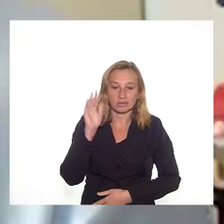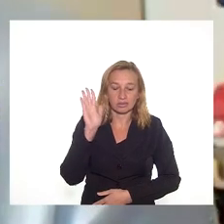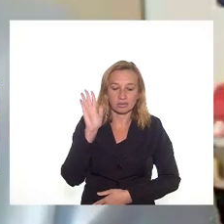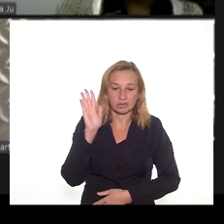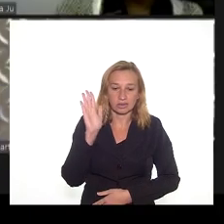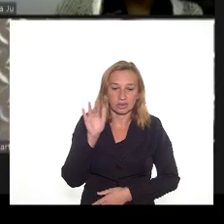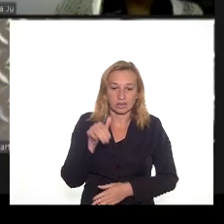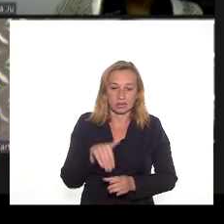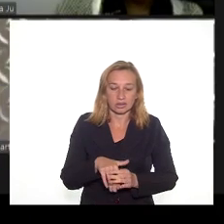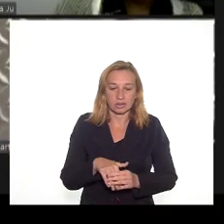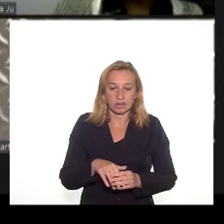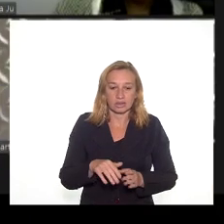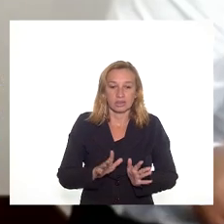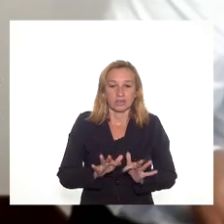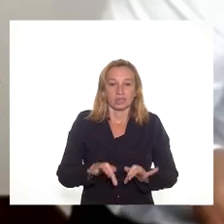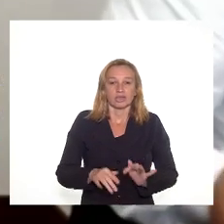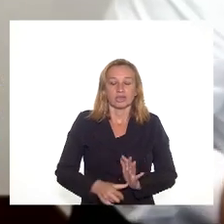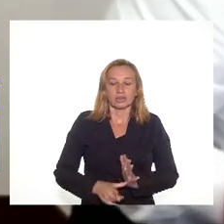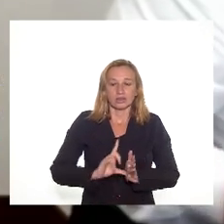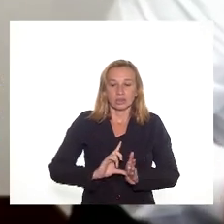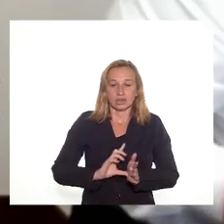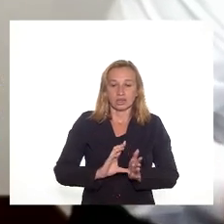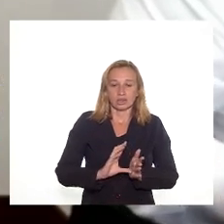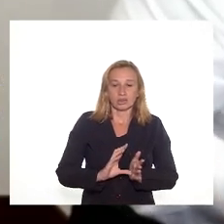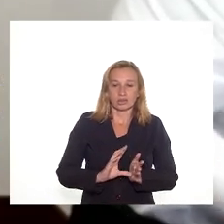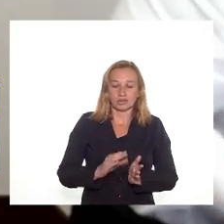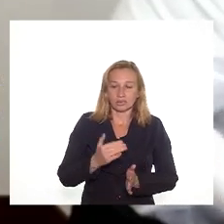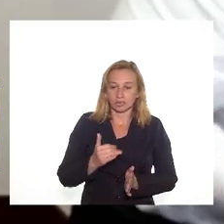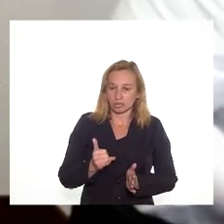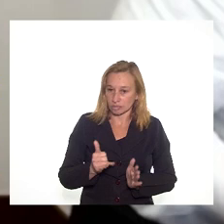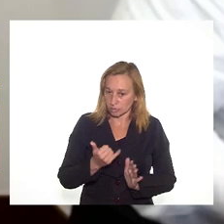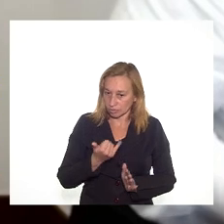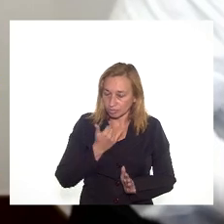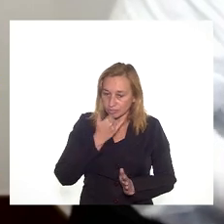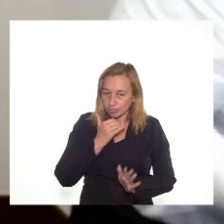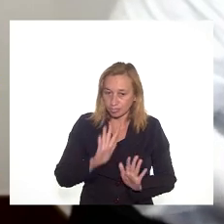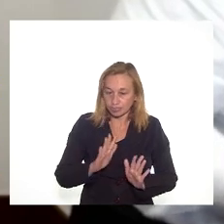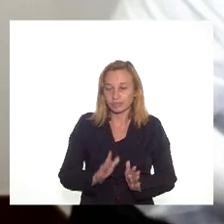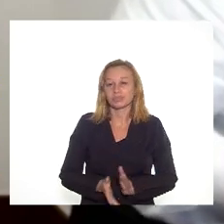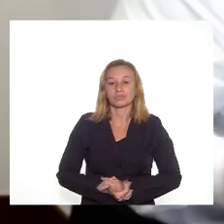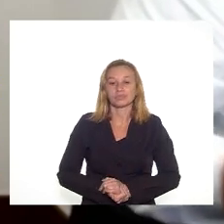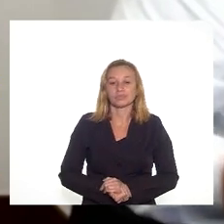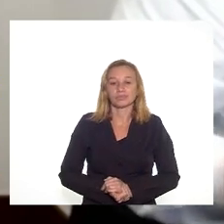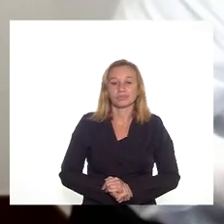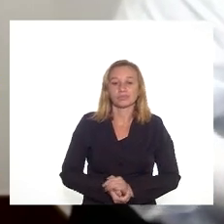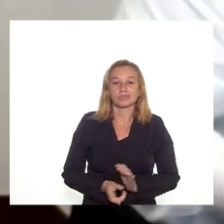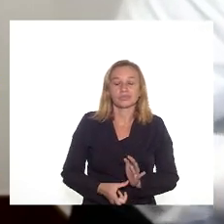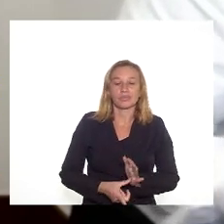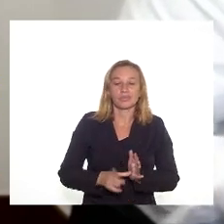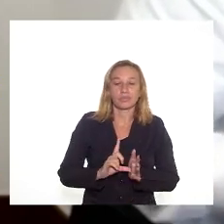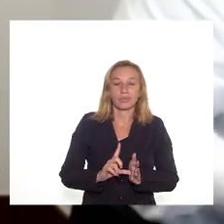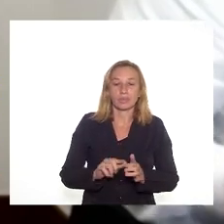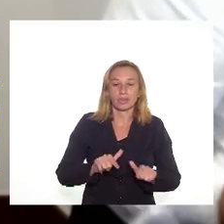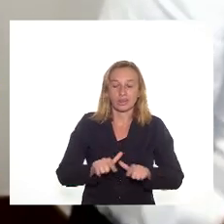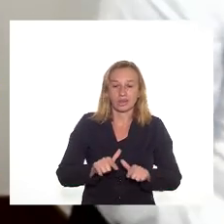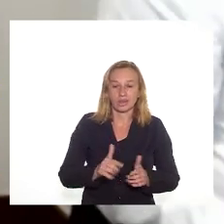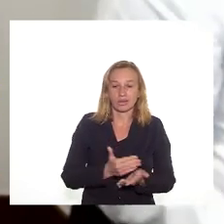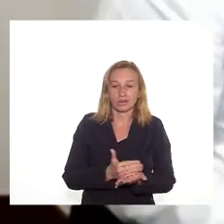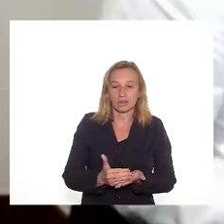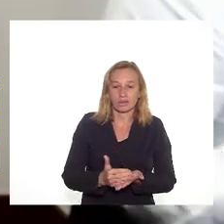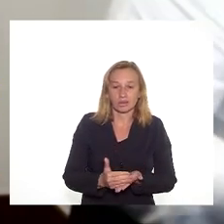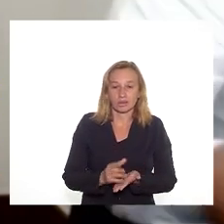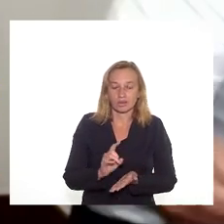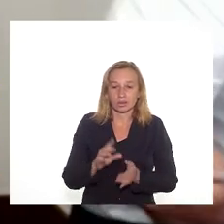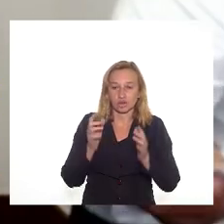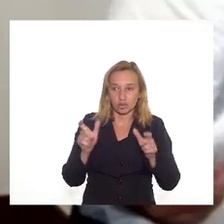A ordem do dia, a presidência, antes de encerrar os trabalhos, perdão, na segunda sessão extraordinária, a presidência, antes de encerrar os trabalhos, deputado Flávio, só